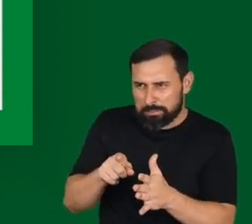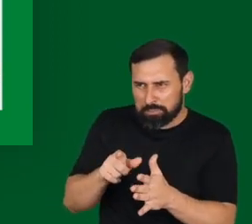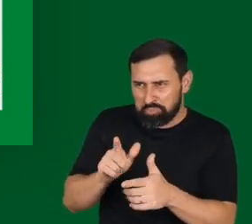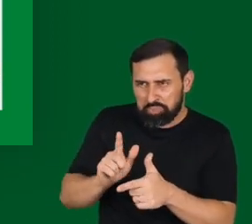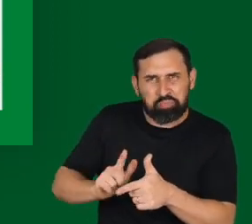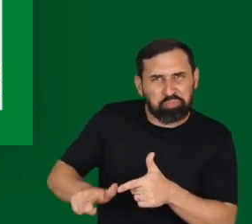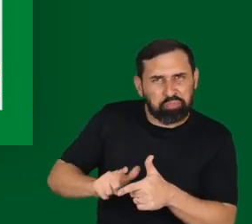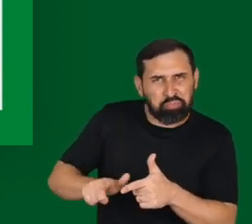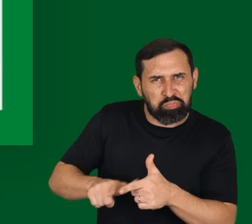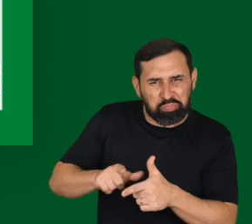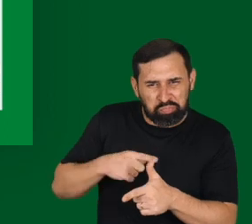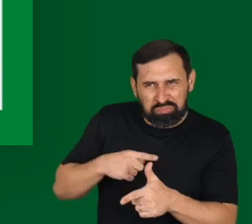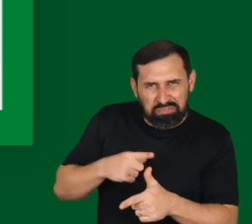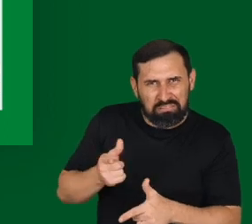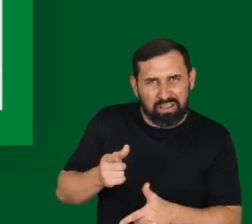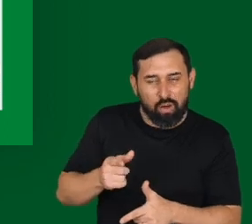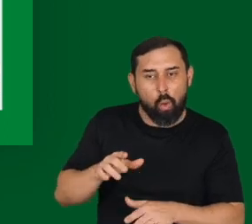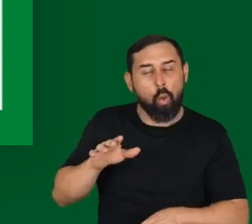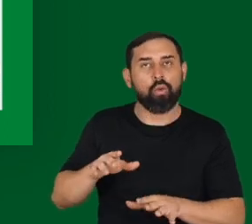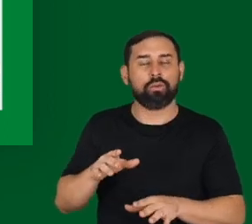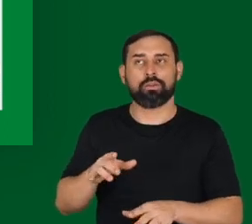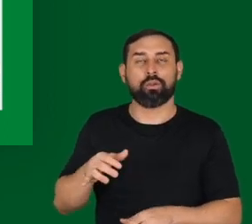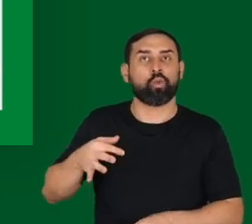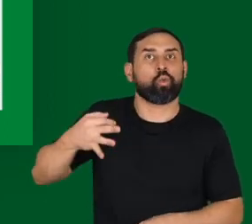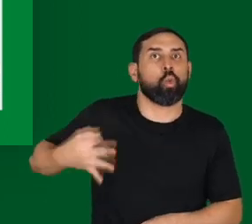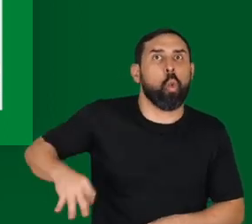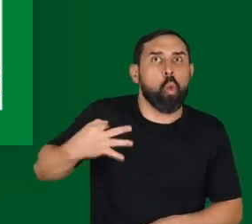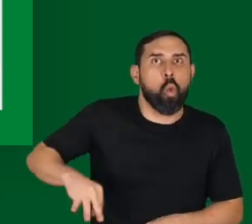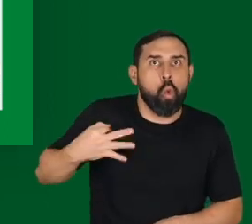tem alguma crepitação, se tem alguma